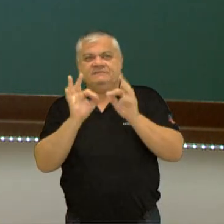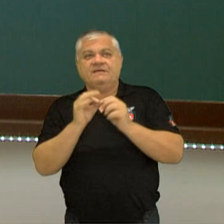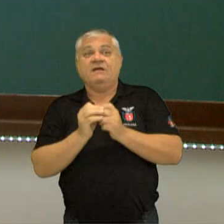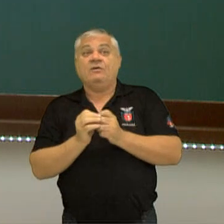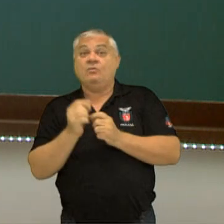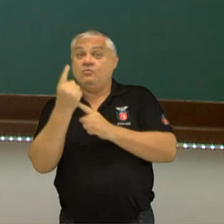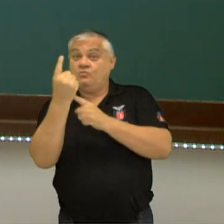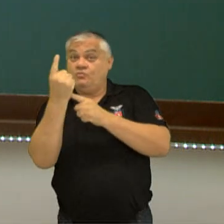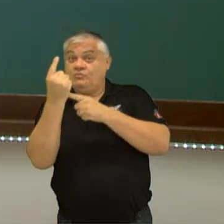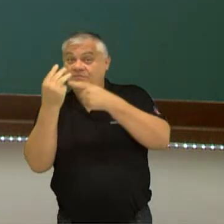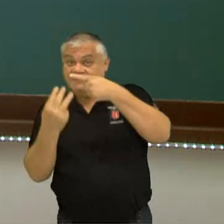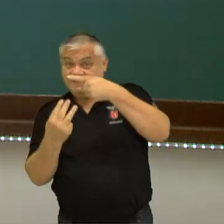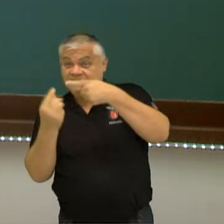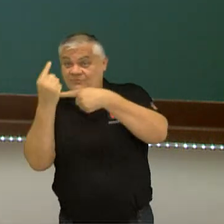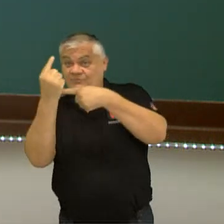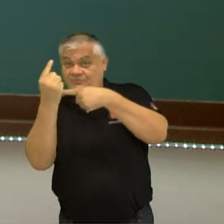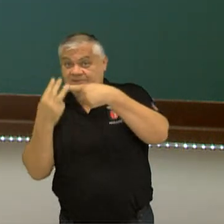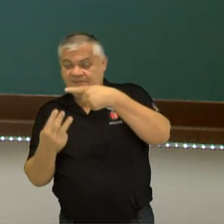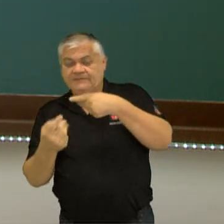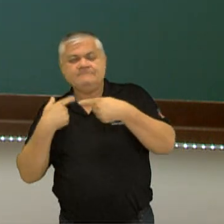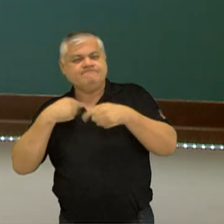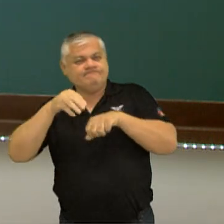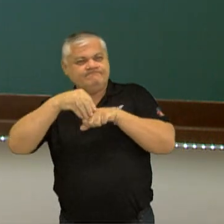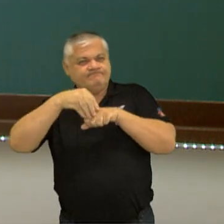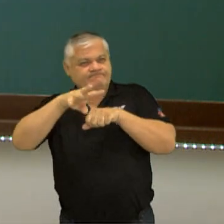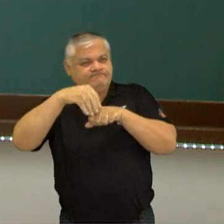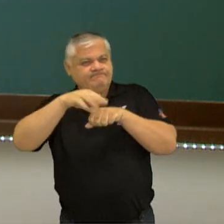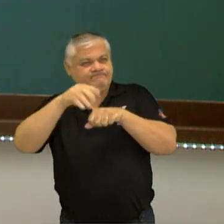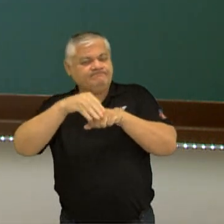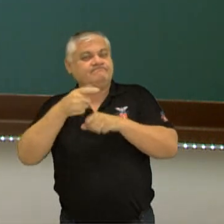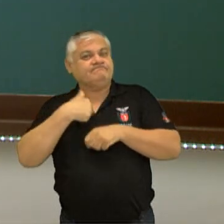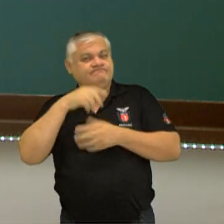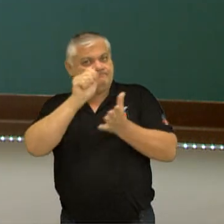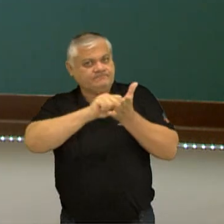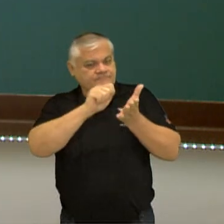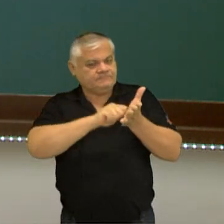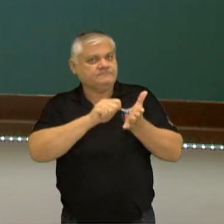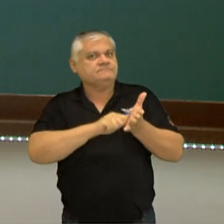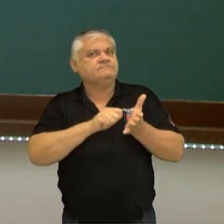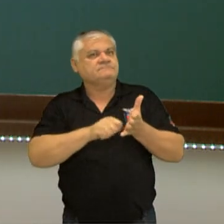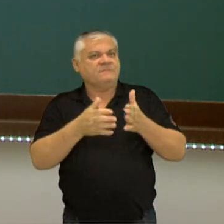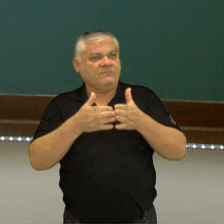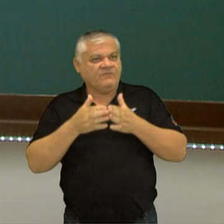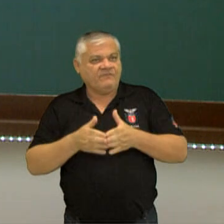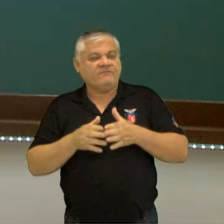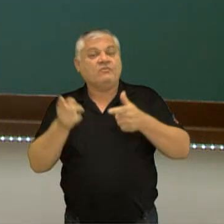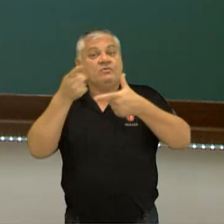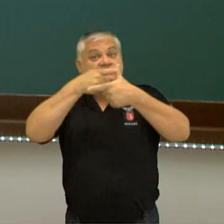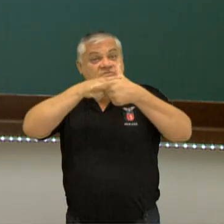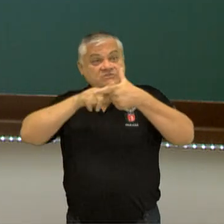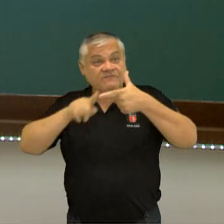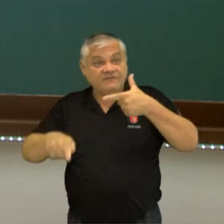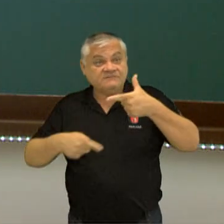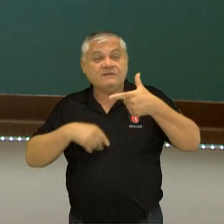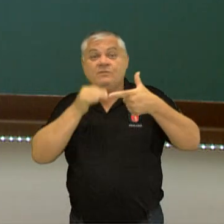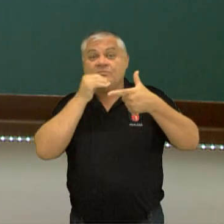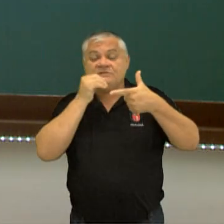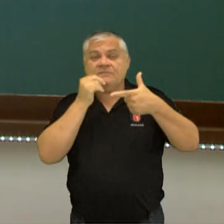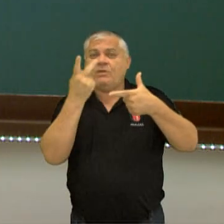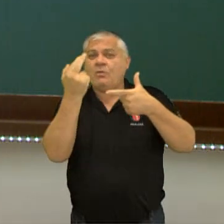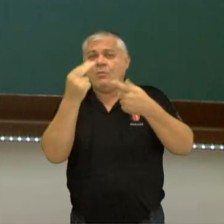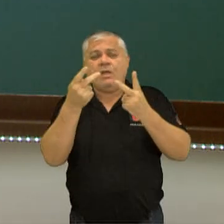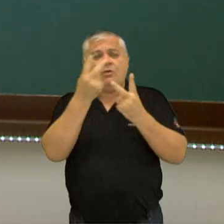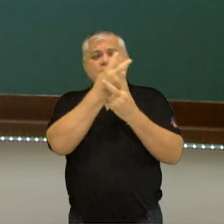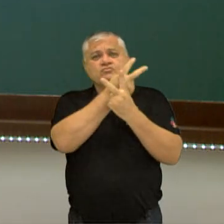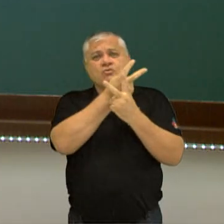Então, sempre eu gosto de dar essas dicas e eu gostaria muito que vocês anotassem para não fazer errado. Divisão de duas frações. Vou repetir a